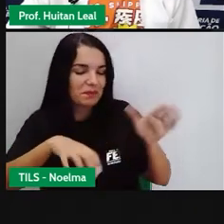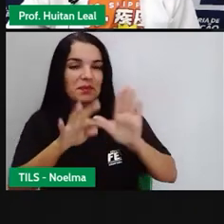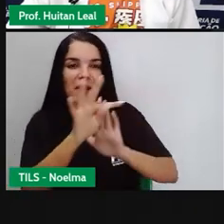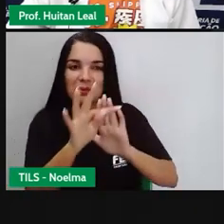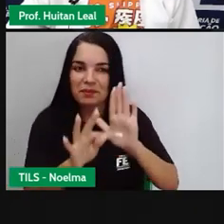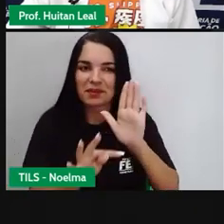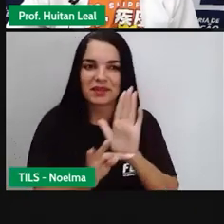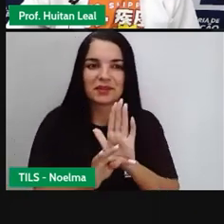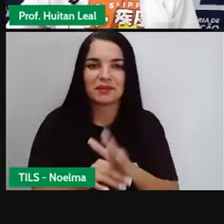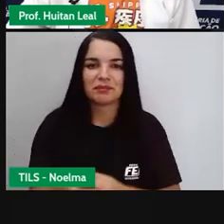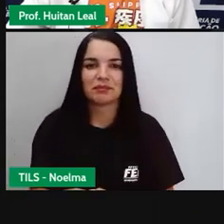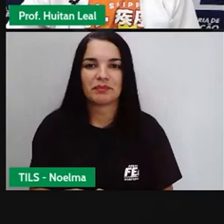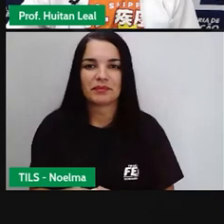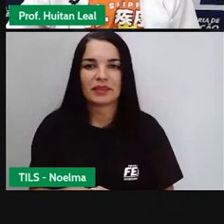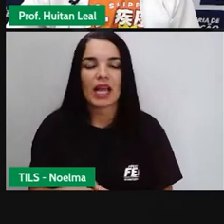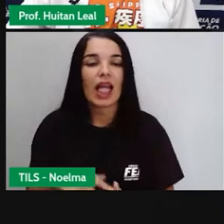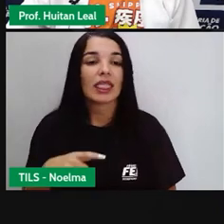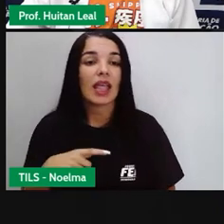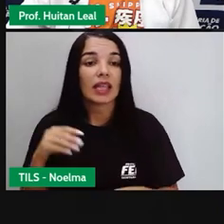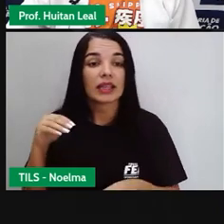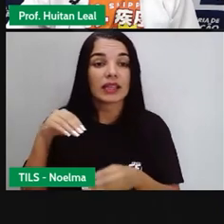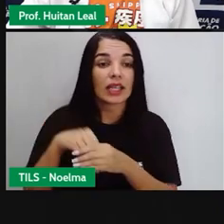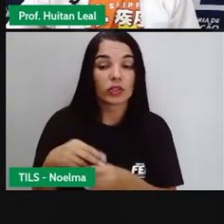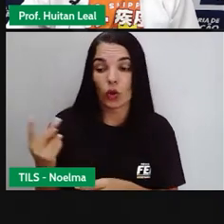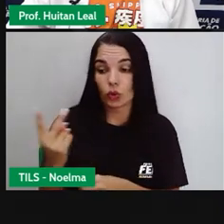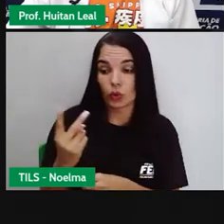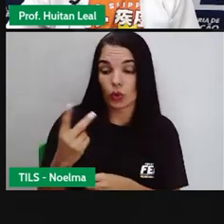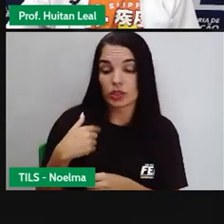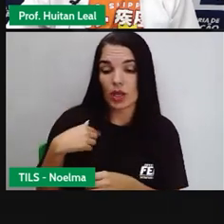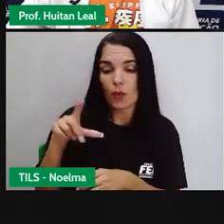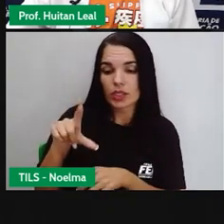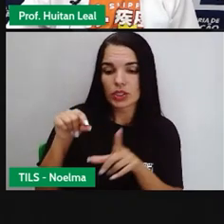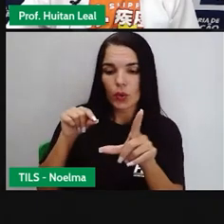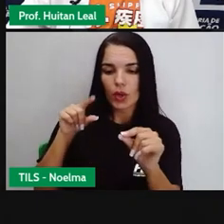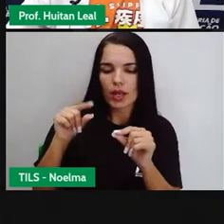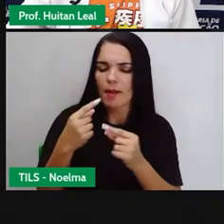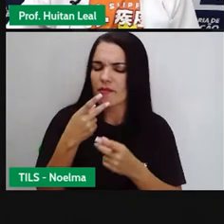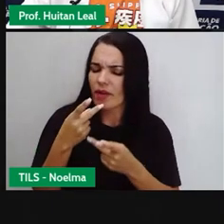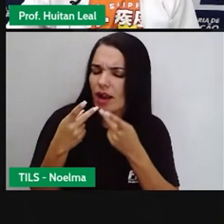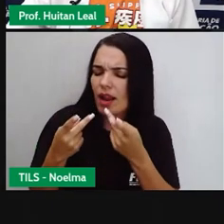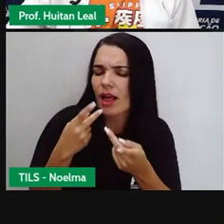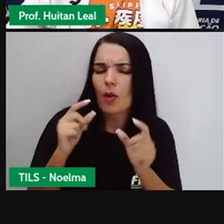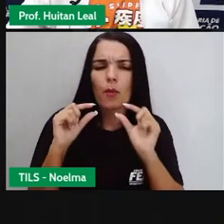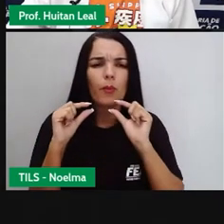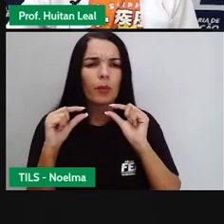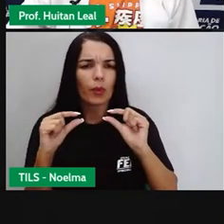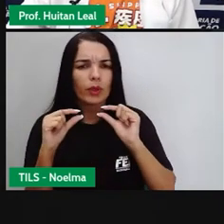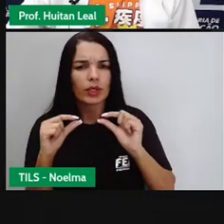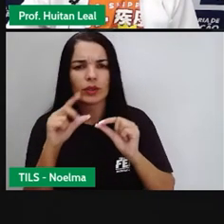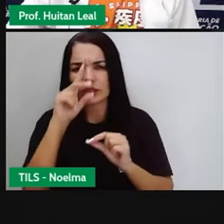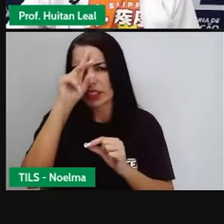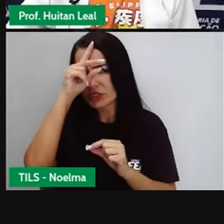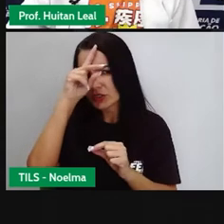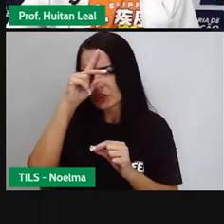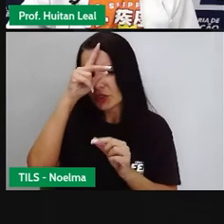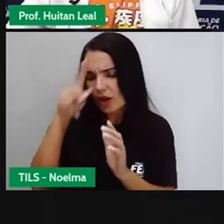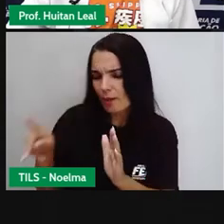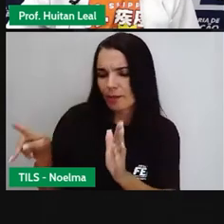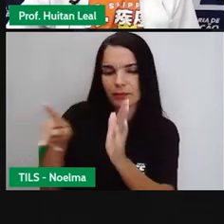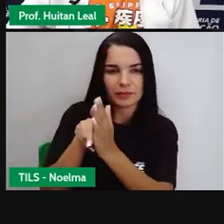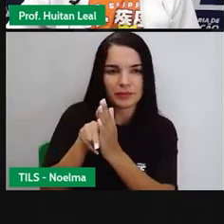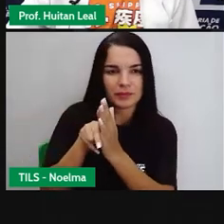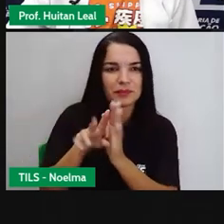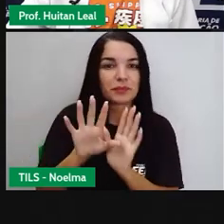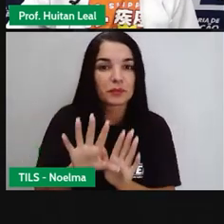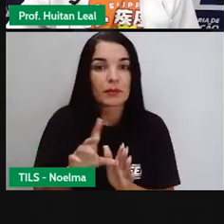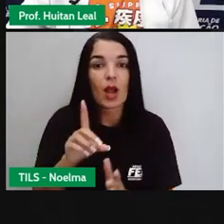esses escritores, eu escolhi 2 para nós falarmos um pouquinho deles, não é? Que é o Daniel